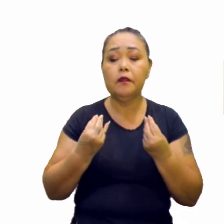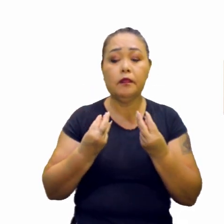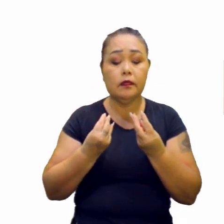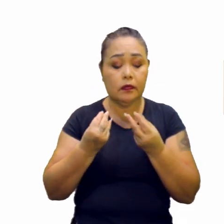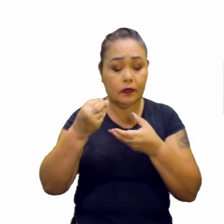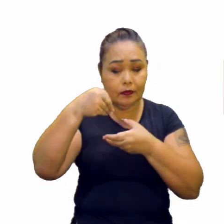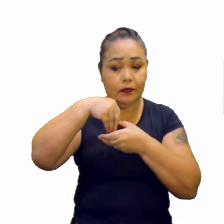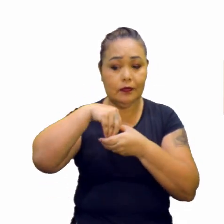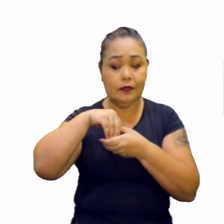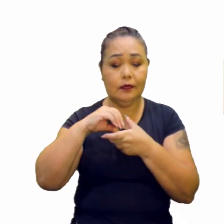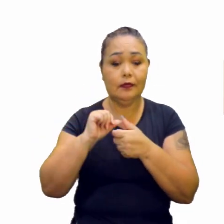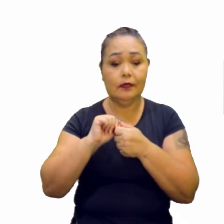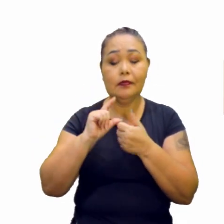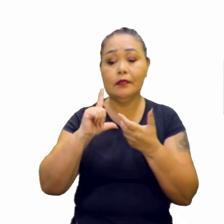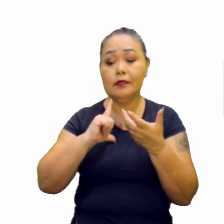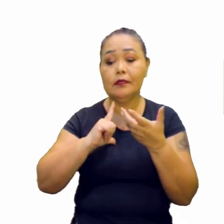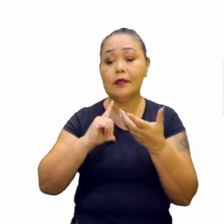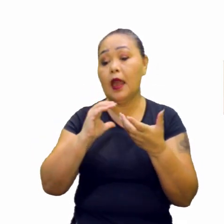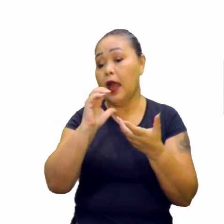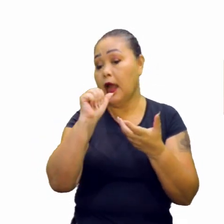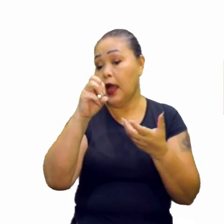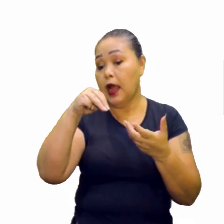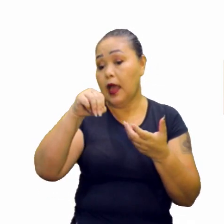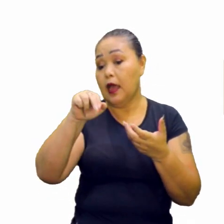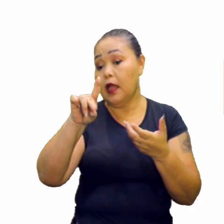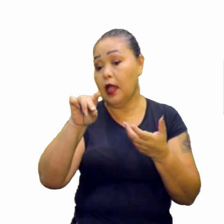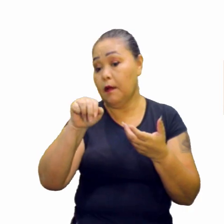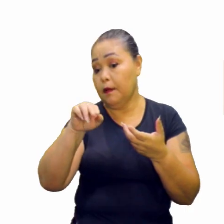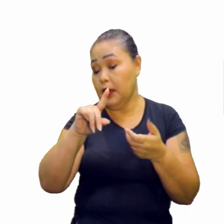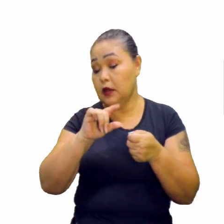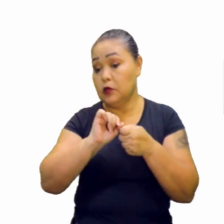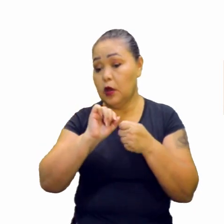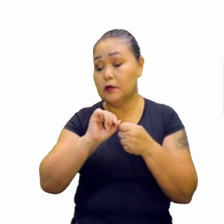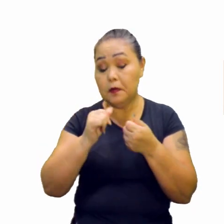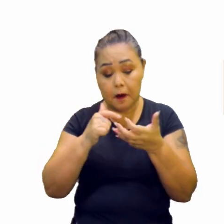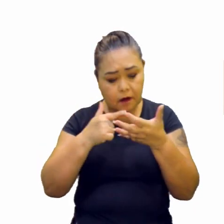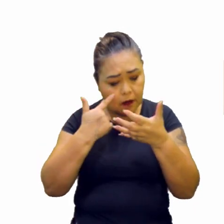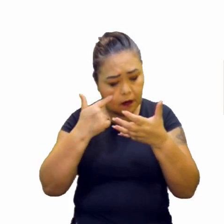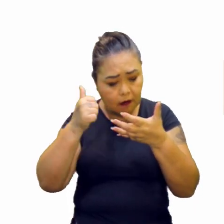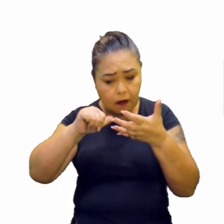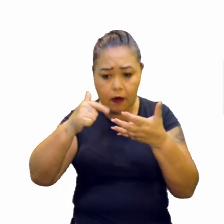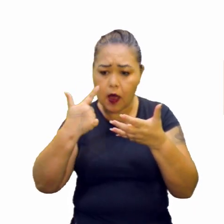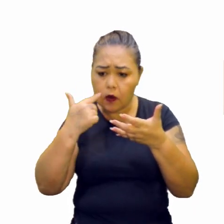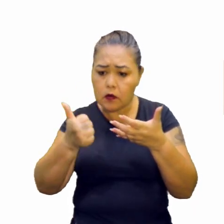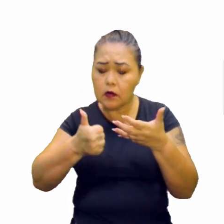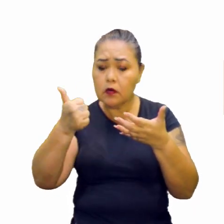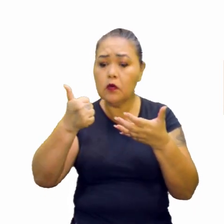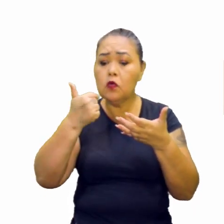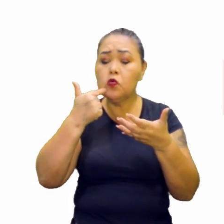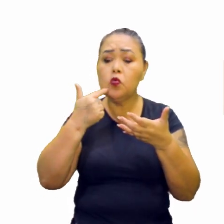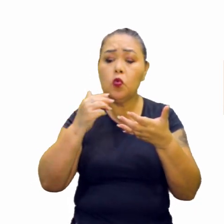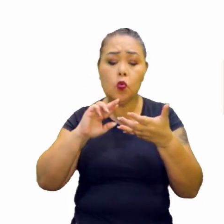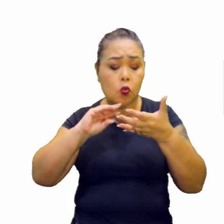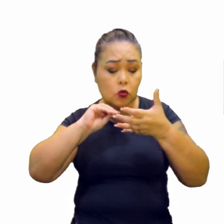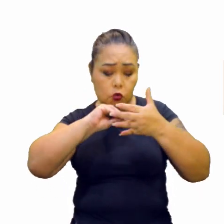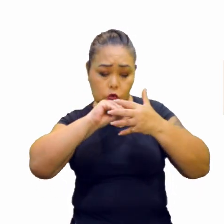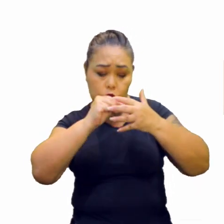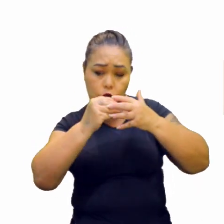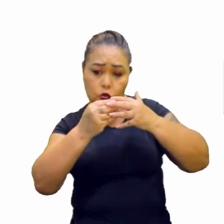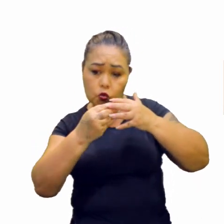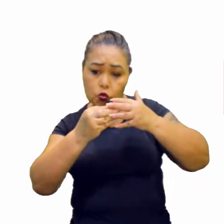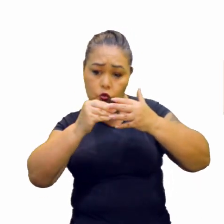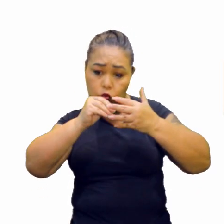da amêndoa, da qualidade dessa amêndoa. E aí os hormônios que